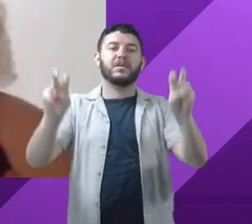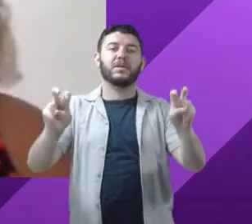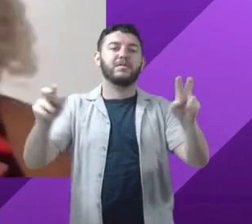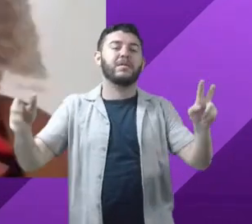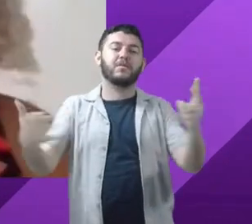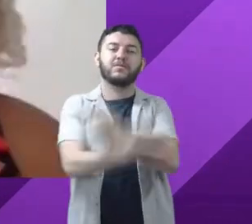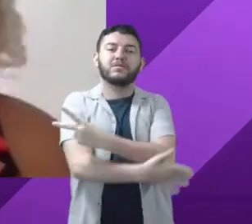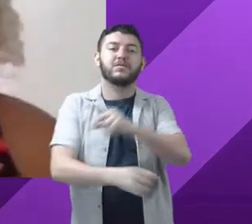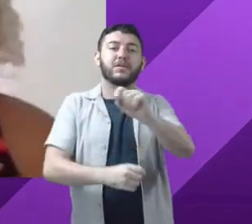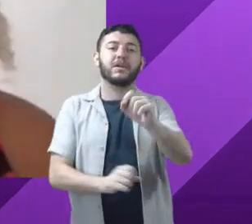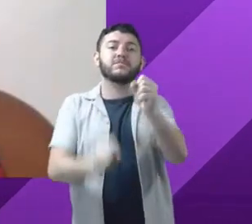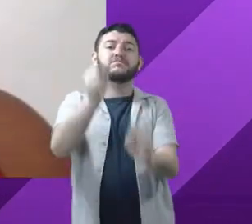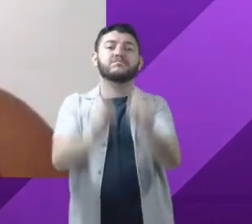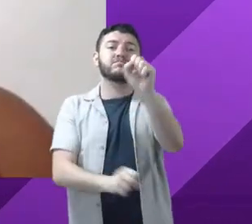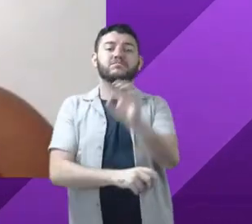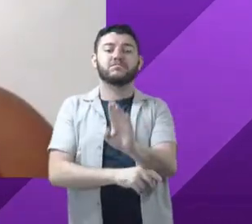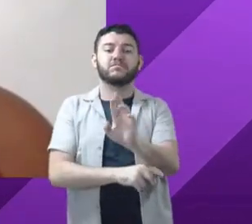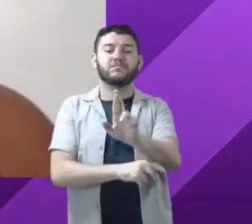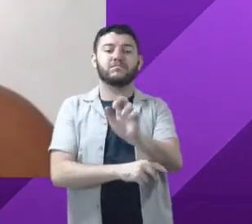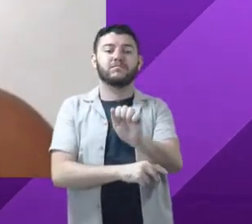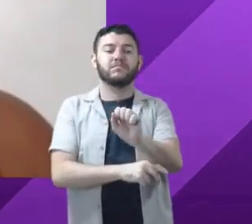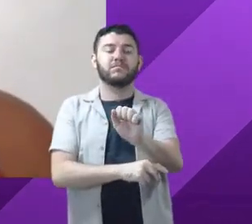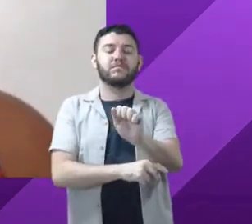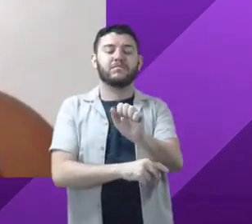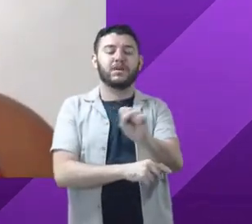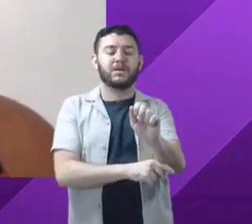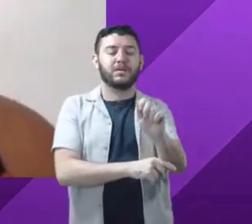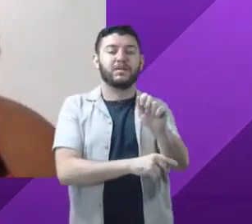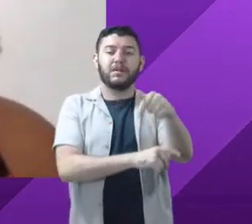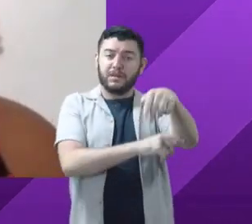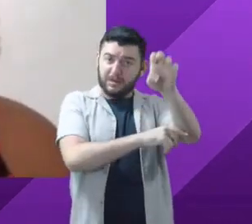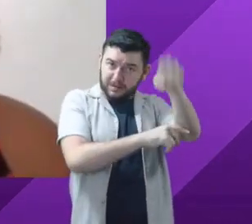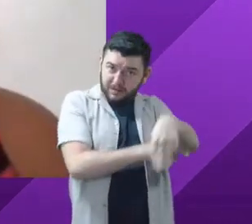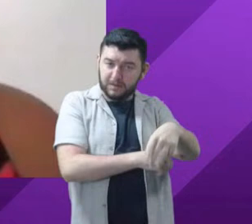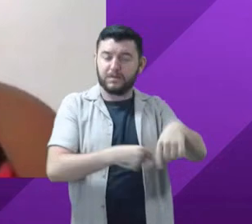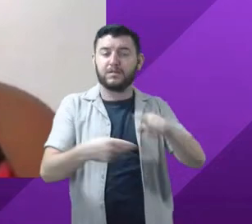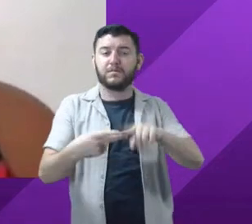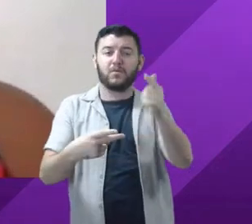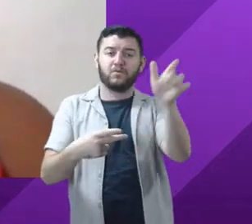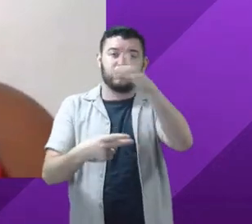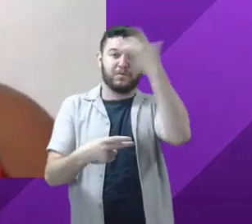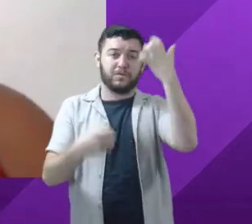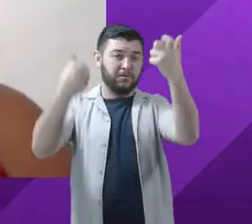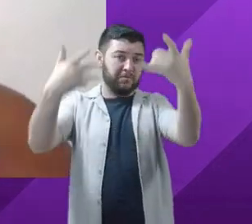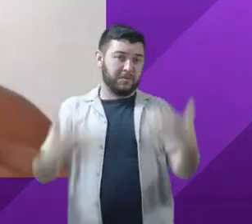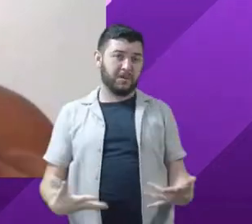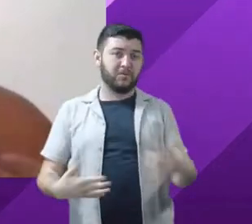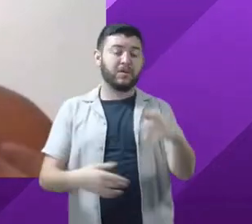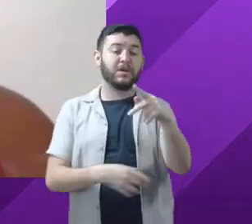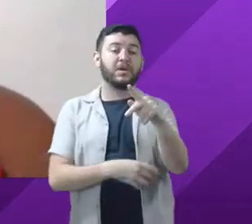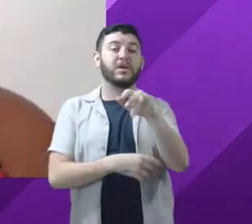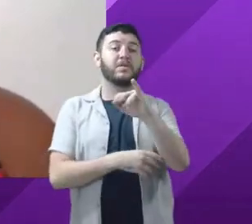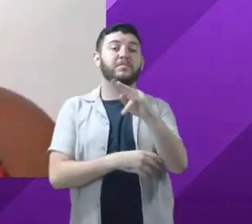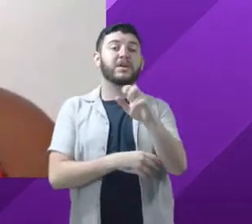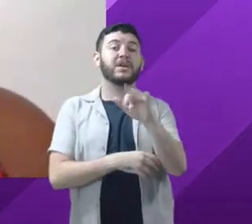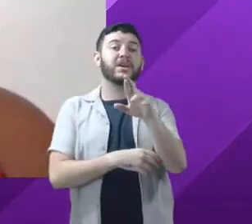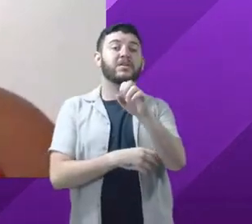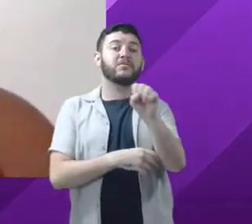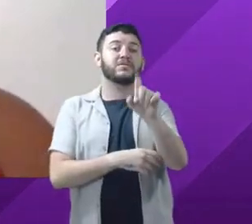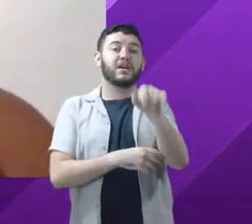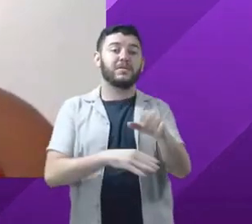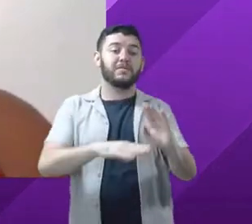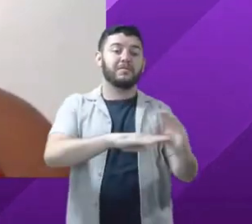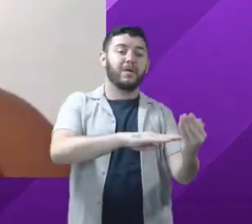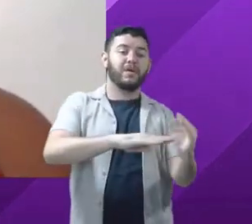ou alguns chamam também de o caso Pinheiro. Pinheiro por conta de um dos bairros, ou vamos dizer que foi o primeiro bairro que